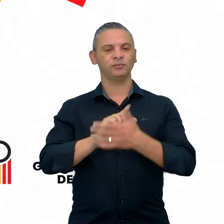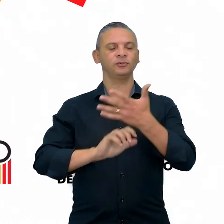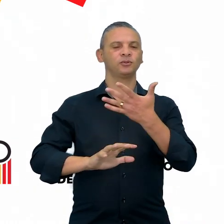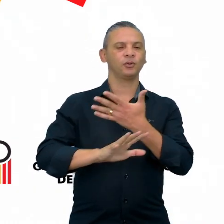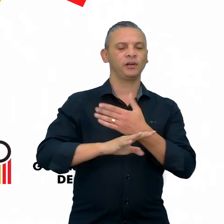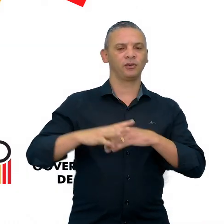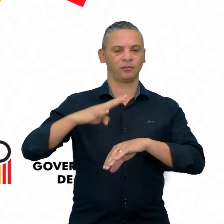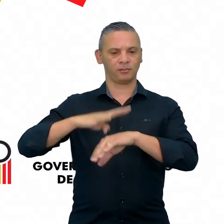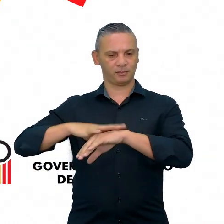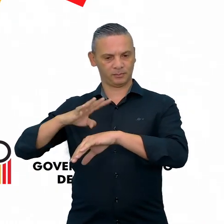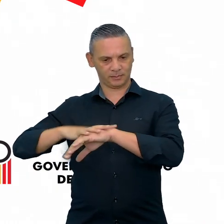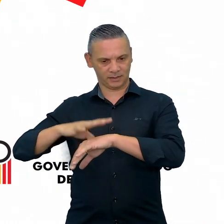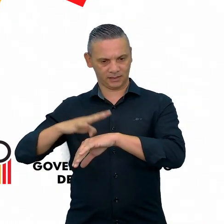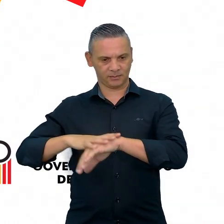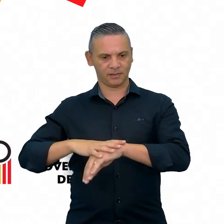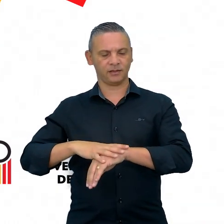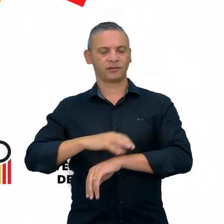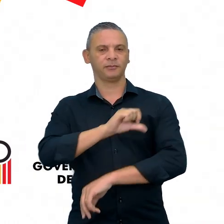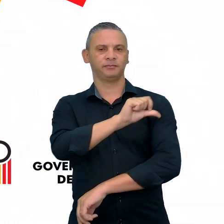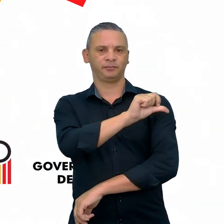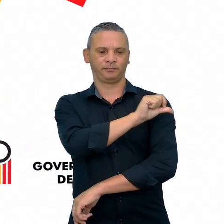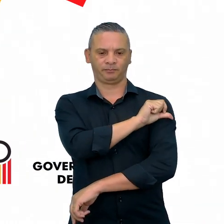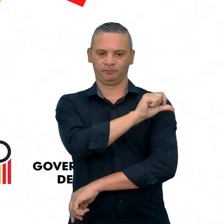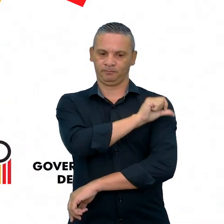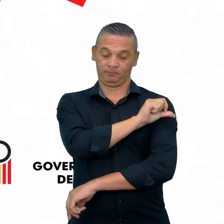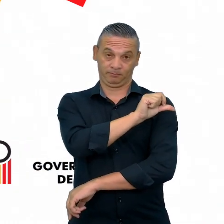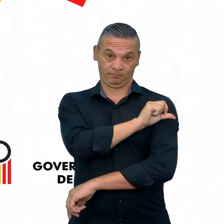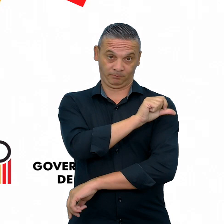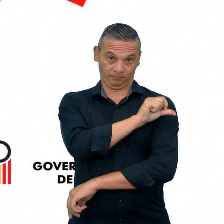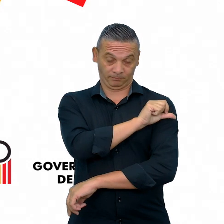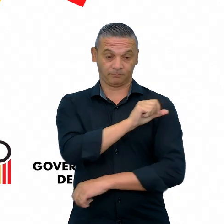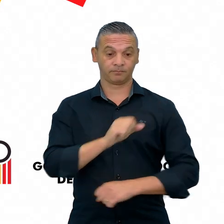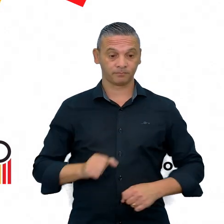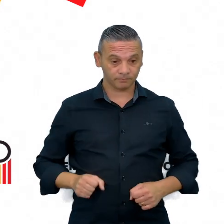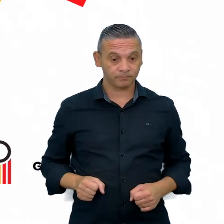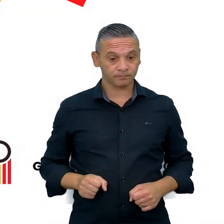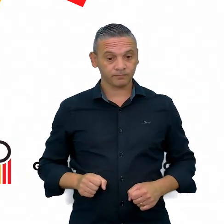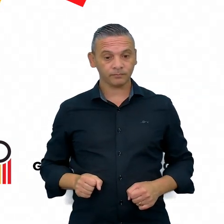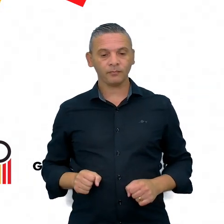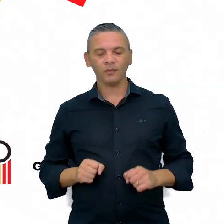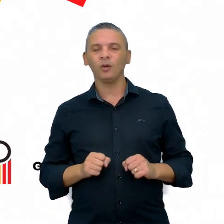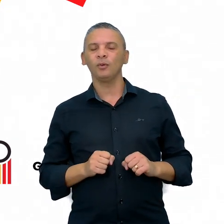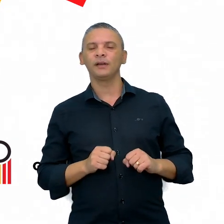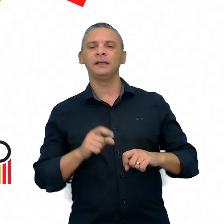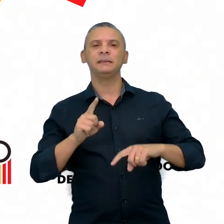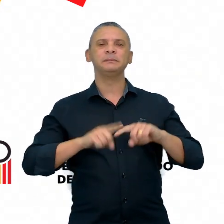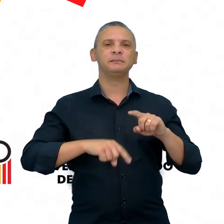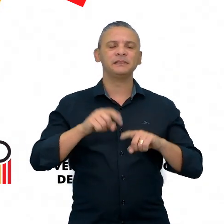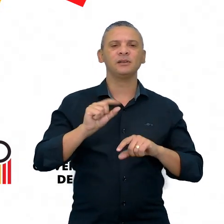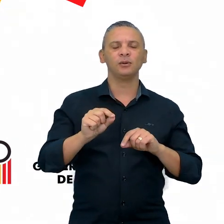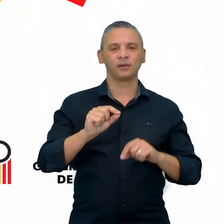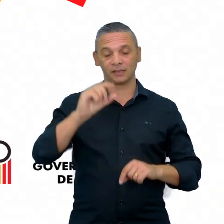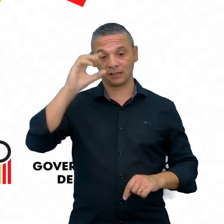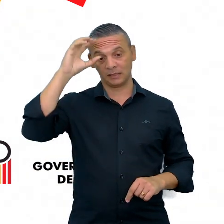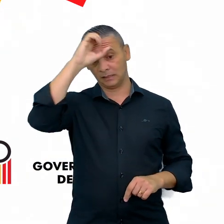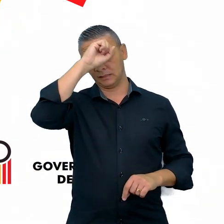é matemática, a nossa formação de ano série é o 9º ano, e nós estamos falando sobre o material